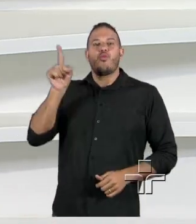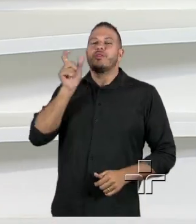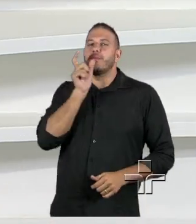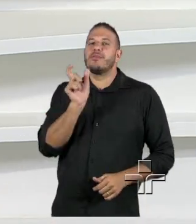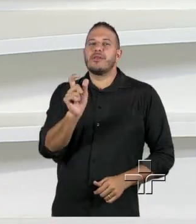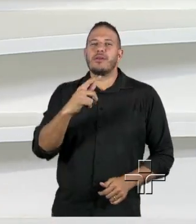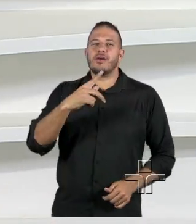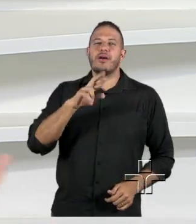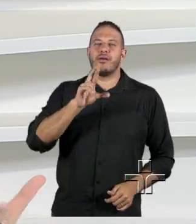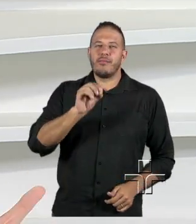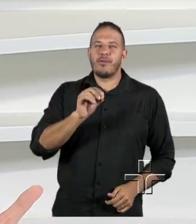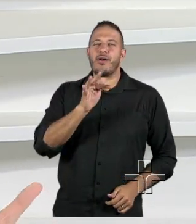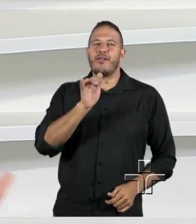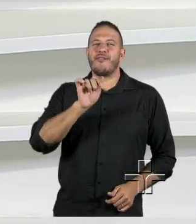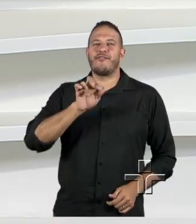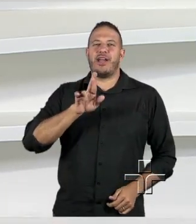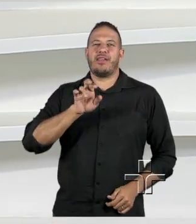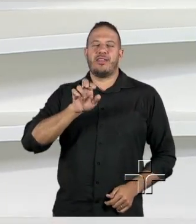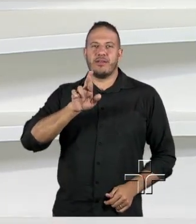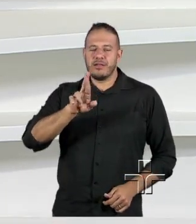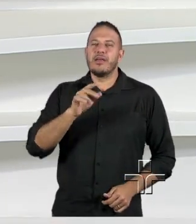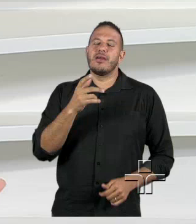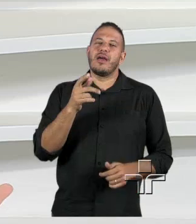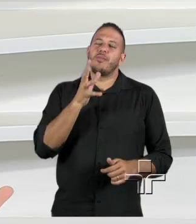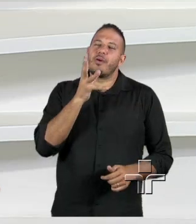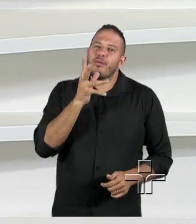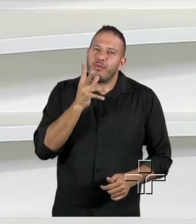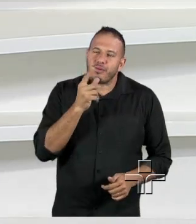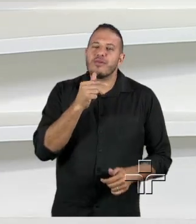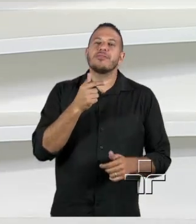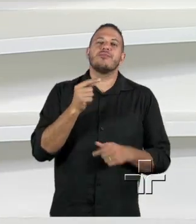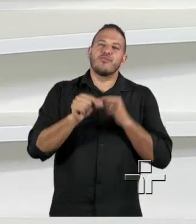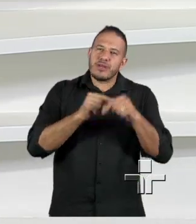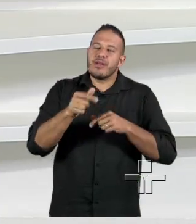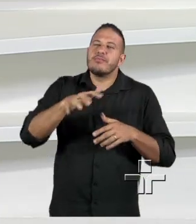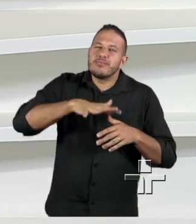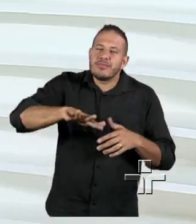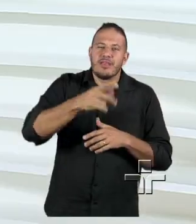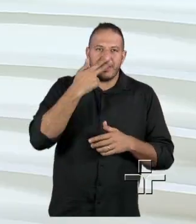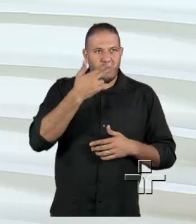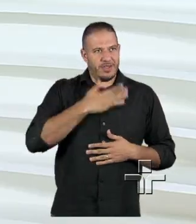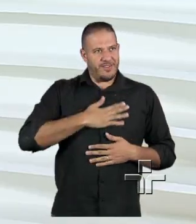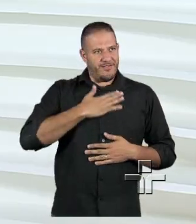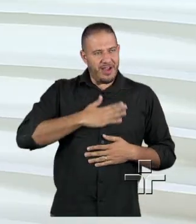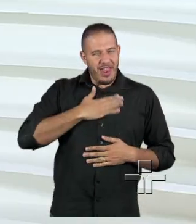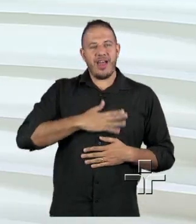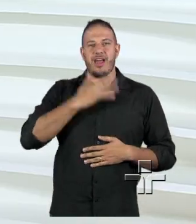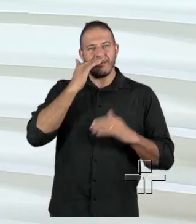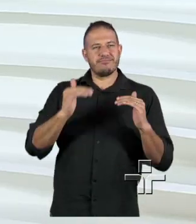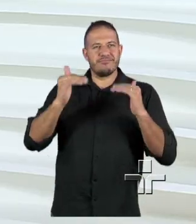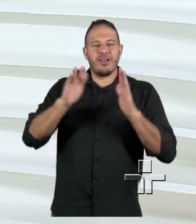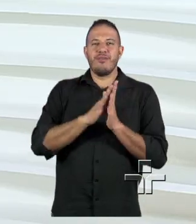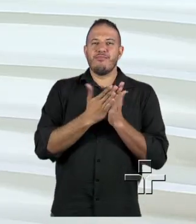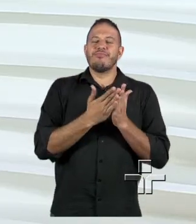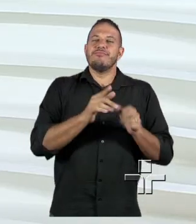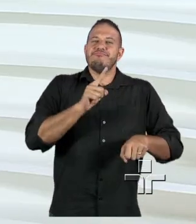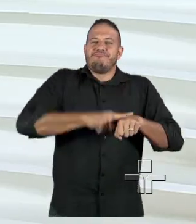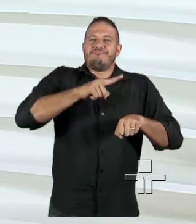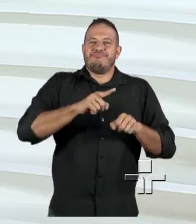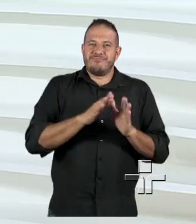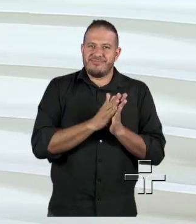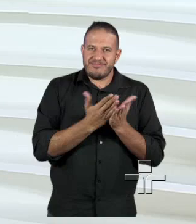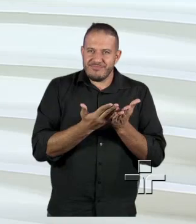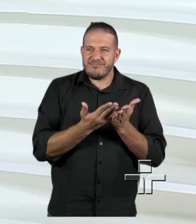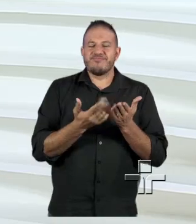Por quê? Tem uma coisa gigantesca, aquele mural que é o maior mural do mundo, que você gosta de falar que está ali no livro do Guinness. Ali é o do Cobra, é